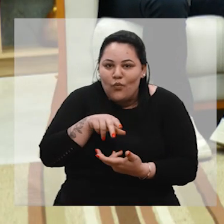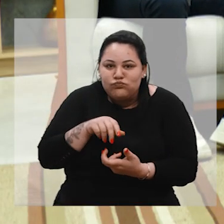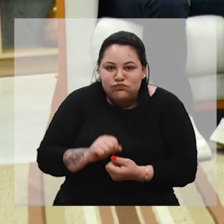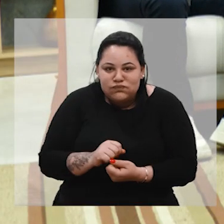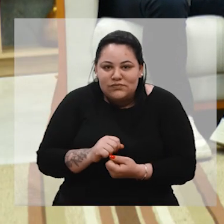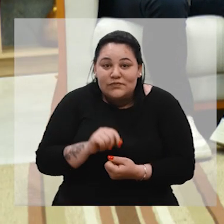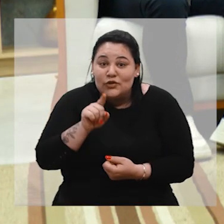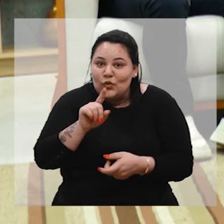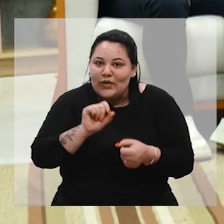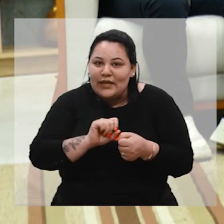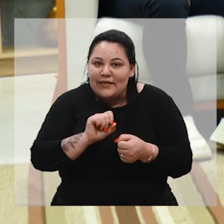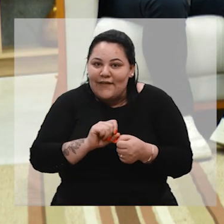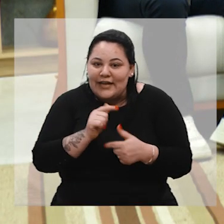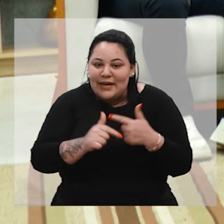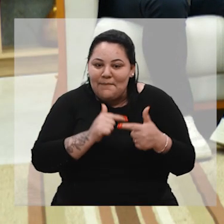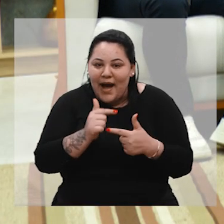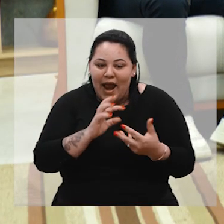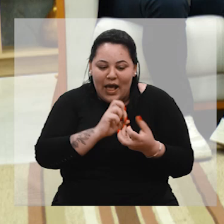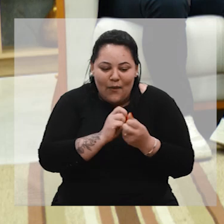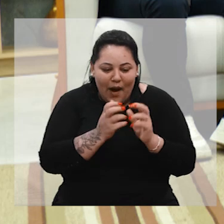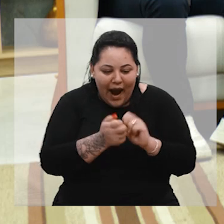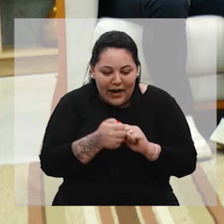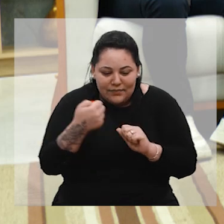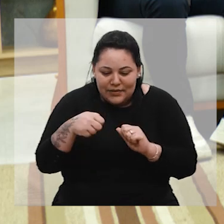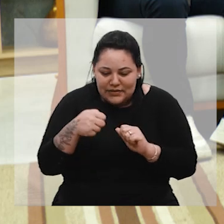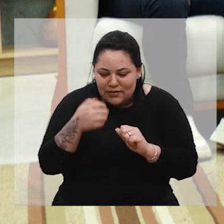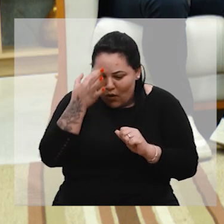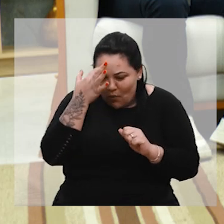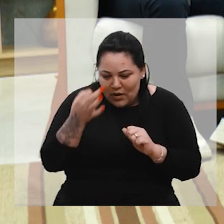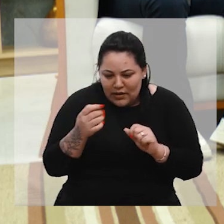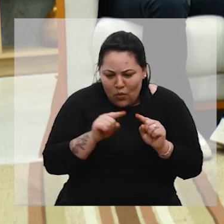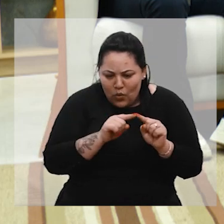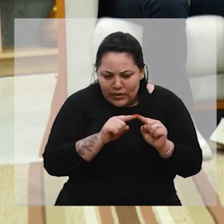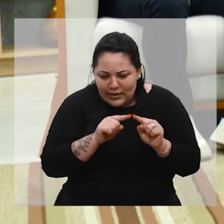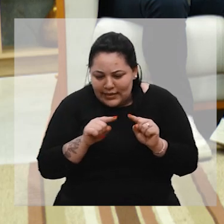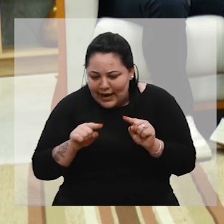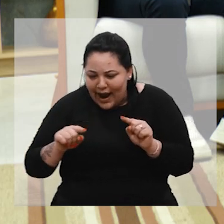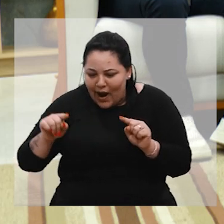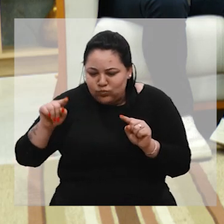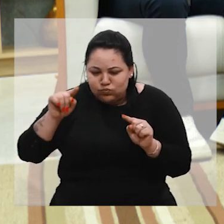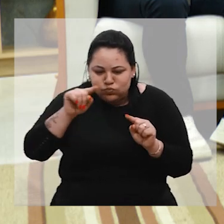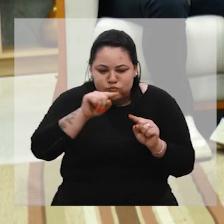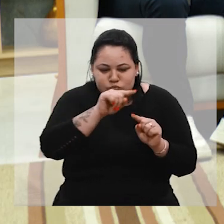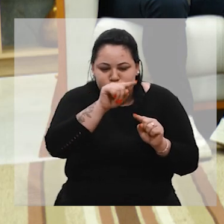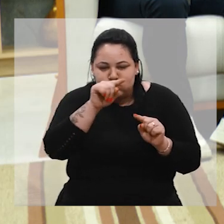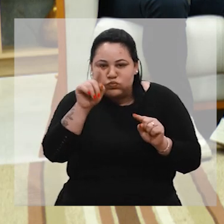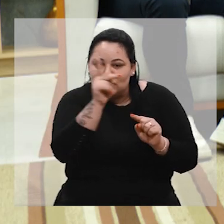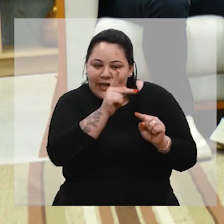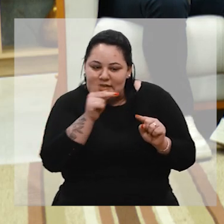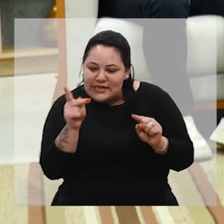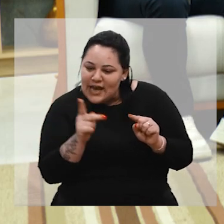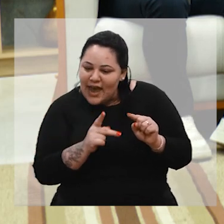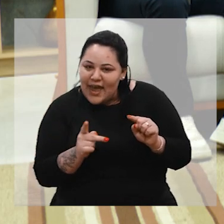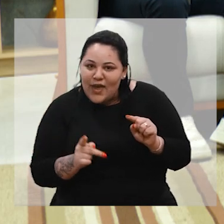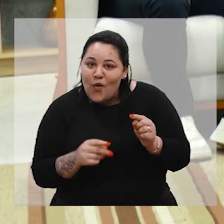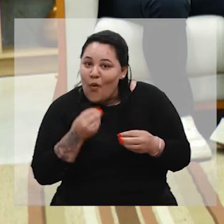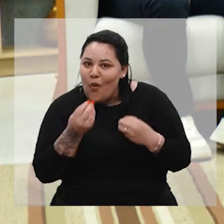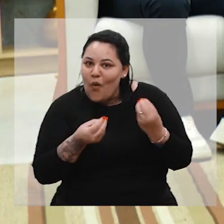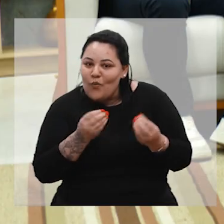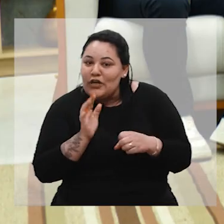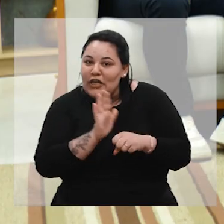quando você trabalha com artes na sala de aula, que tem que saber ler o traço, como é que é isso? Como é que eu ajudo a